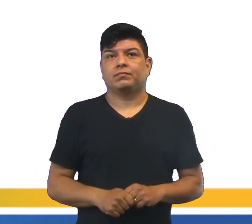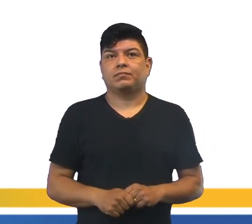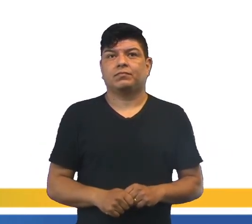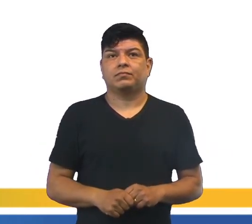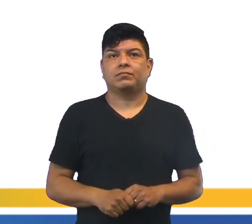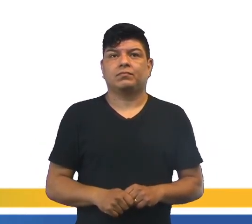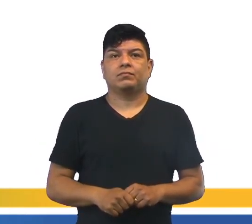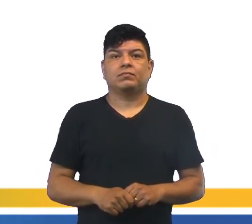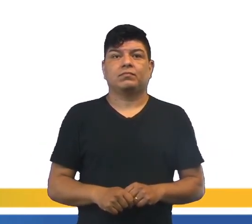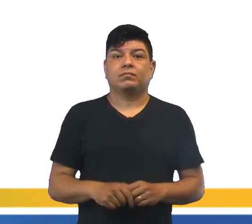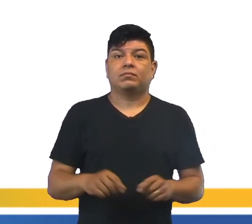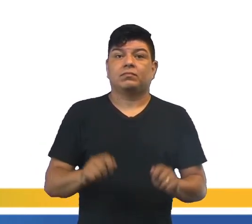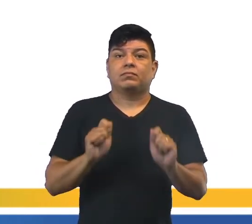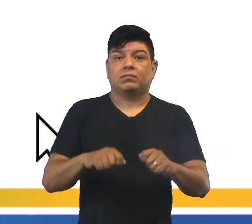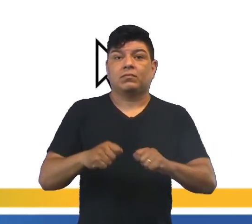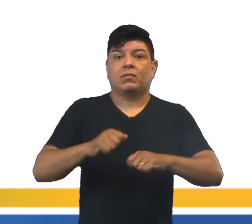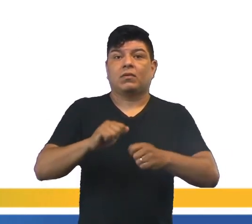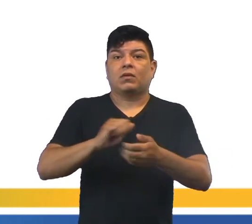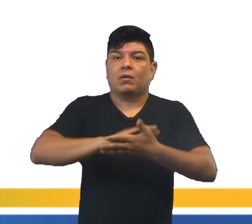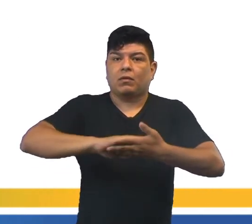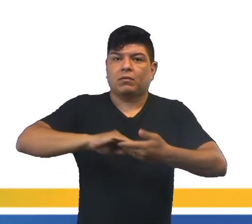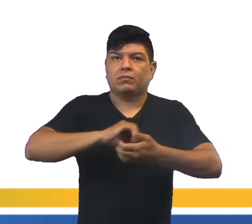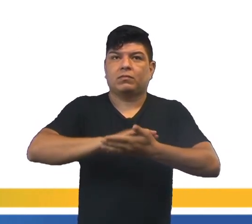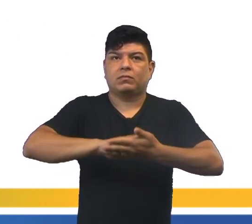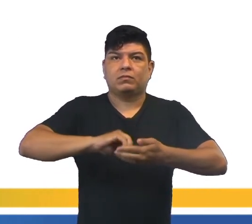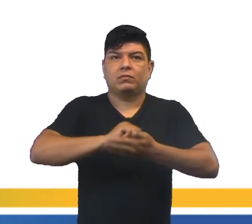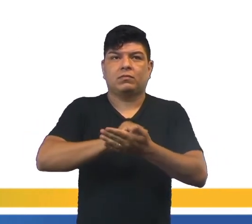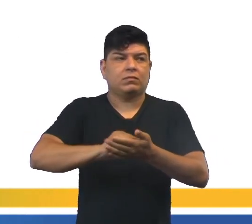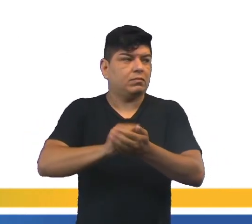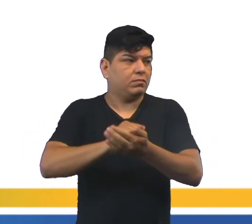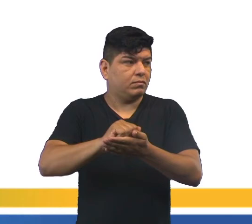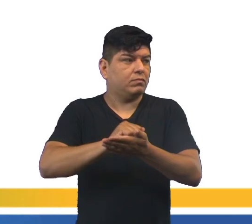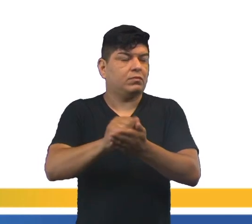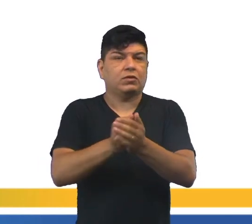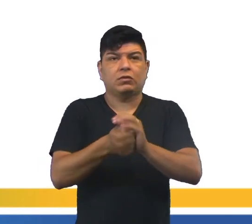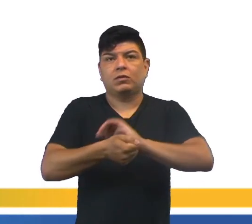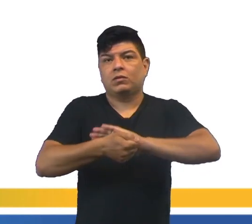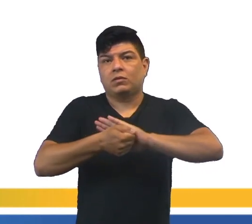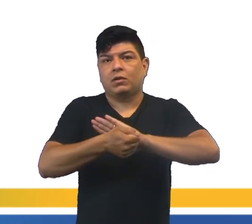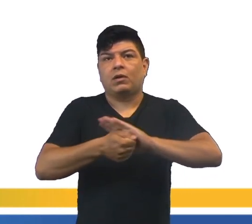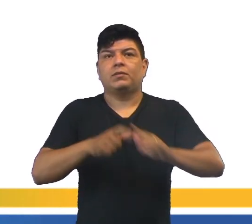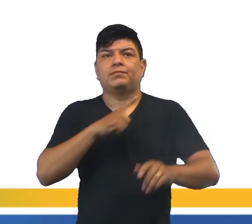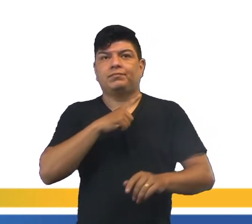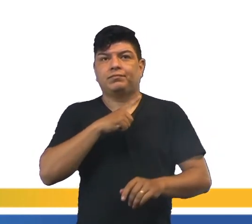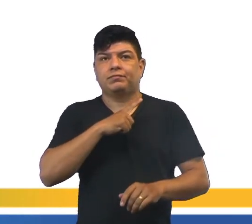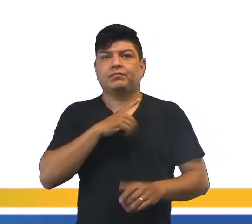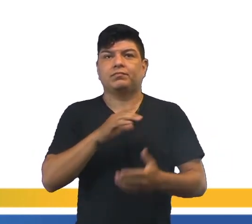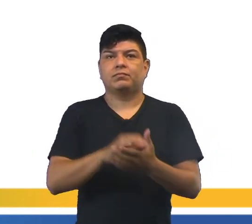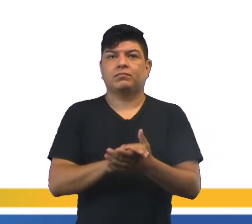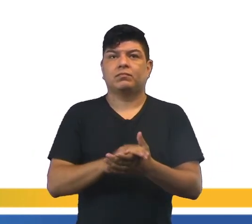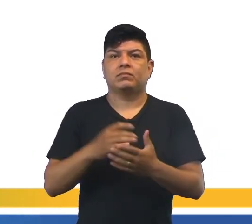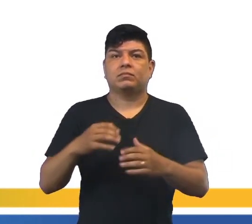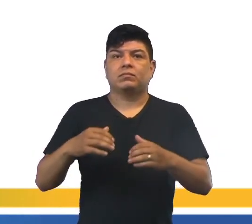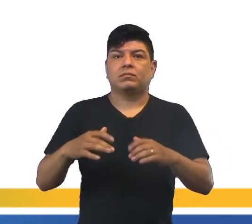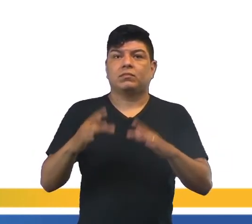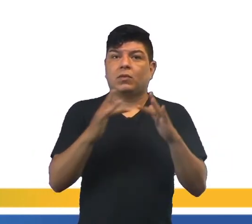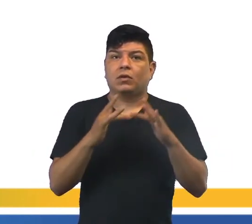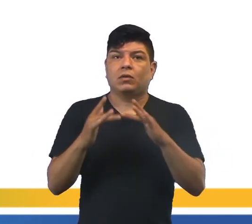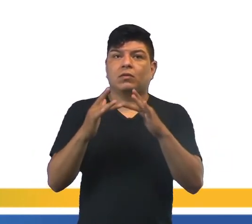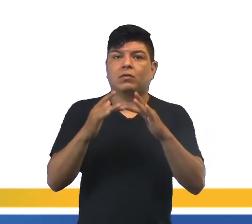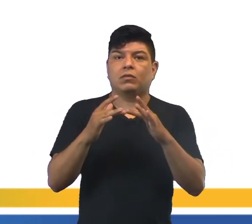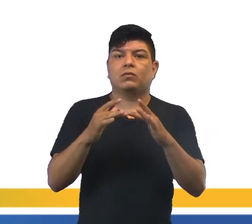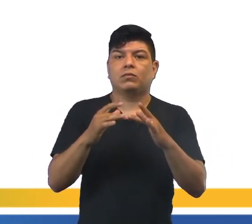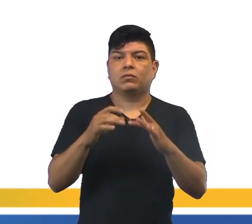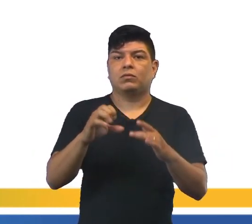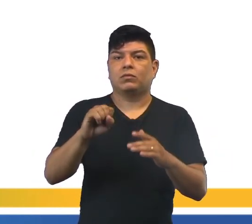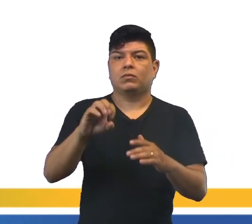E também não podia deixar de citar o sabão também, né, os sabões, né, onde ocorre a reação com soda cáustica,